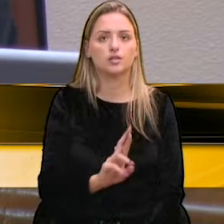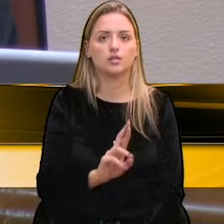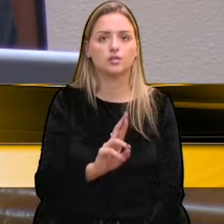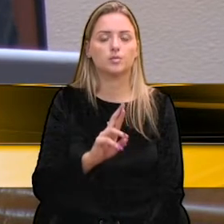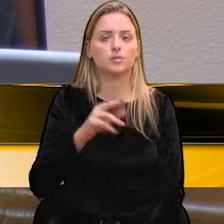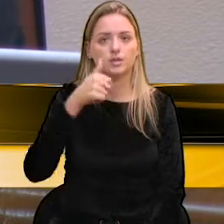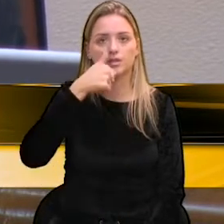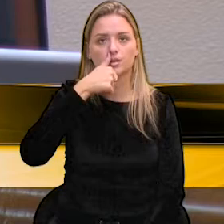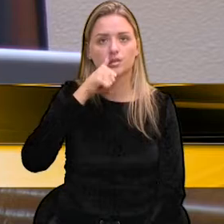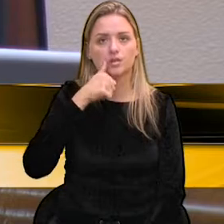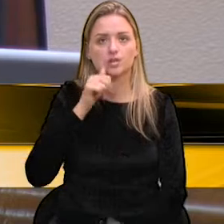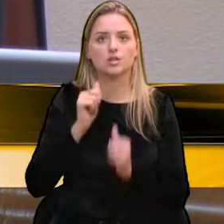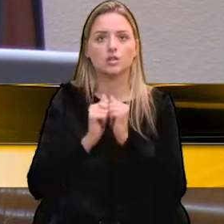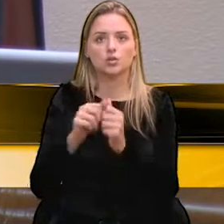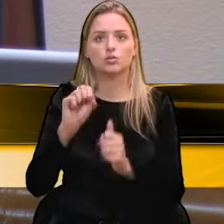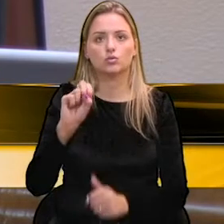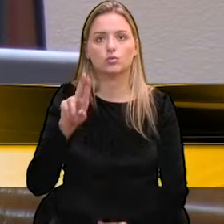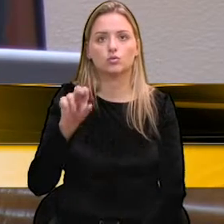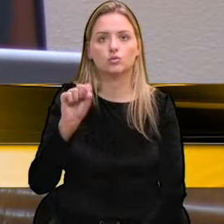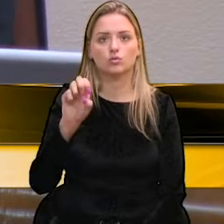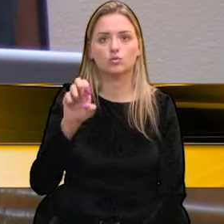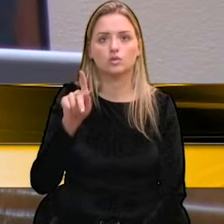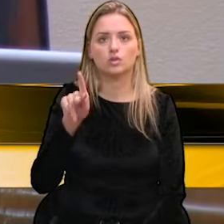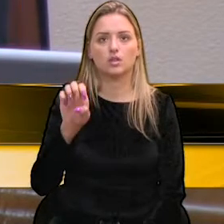a vereadora Paula Iores junto a Suzepe.